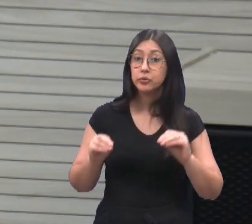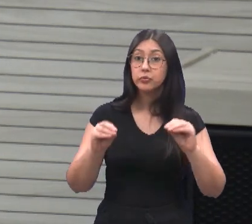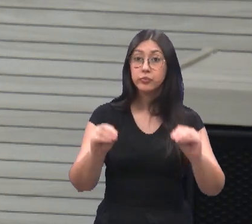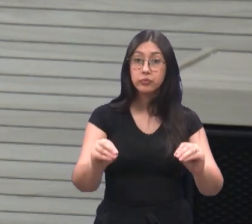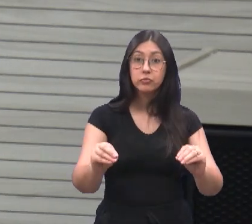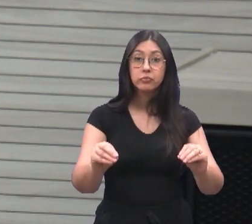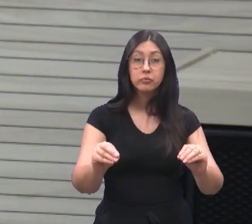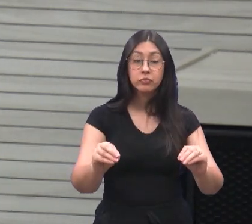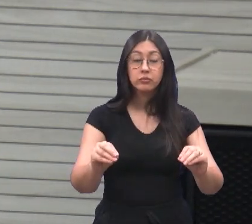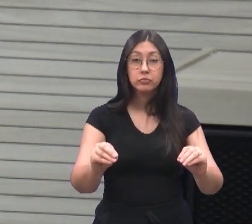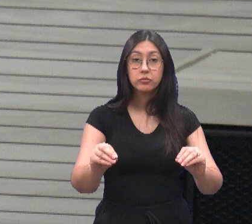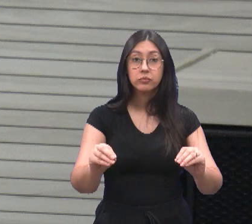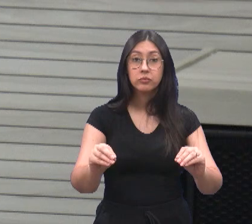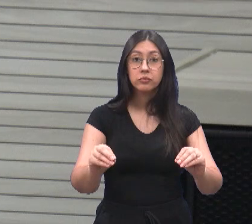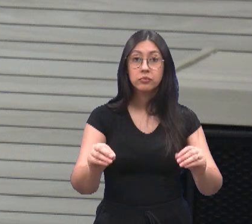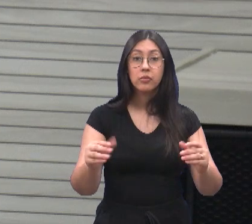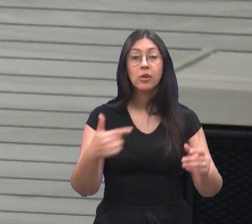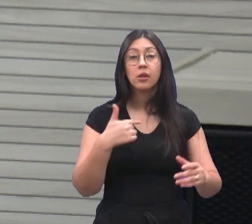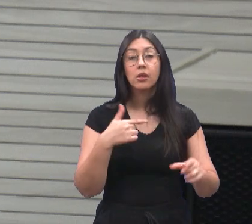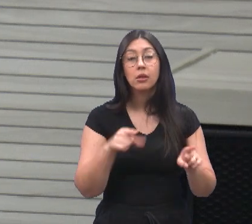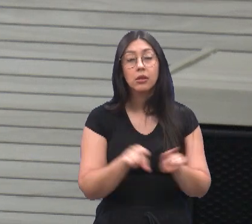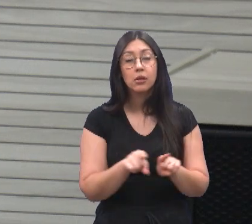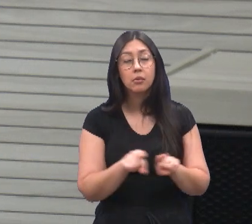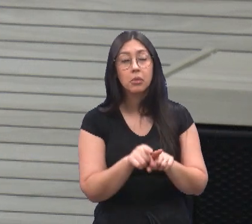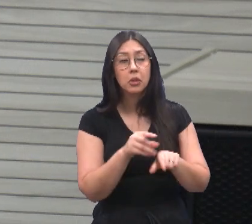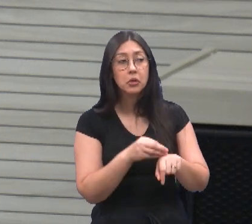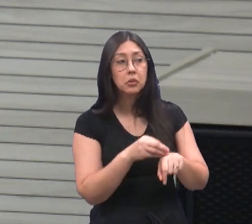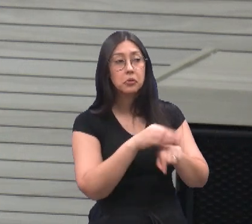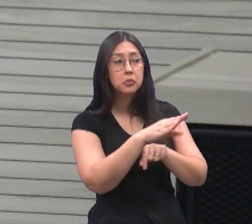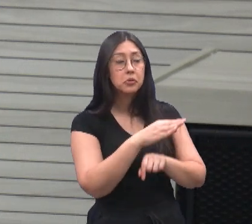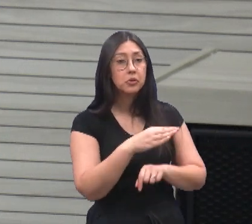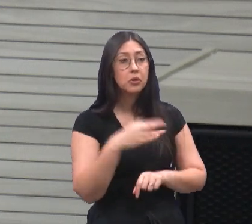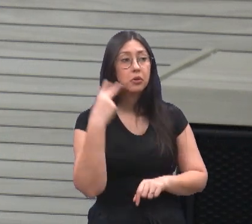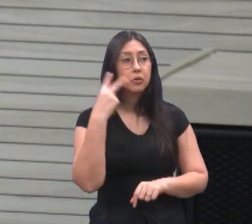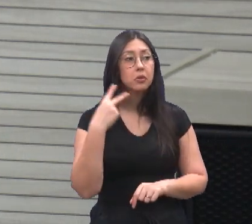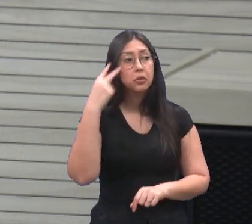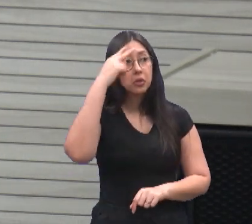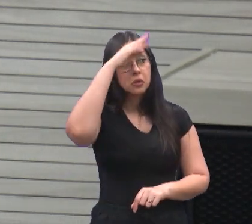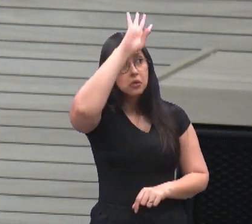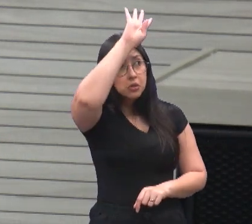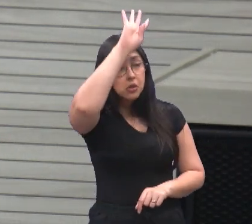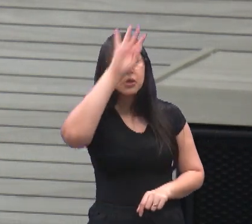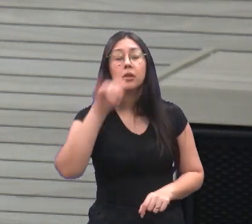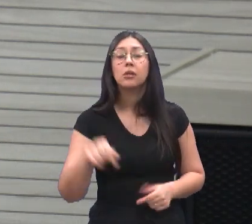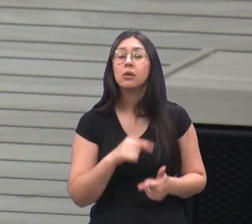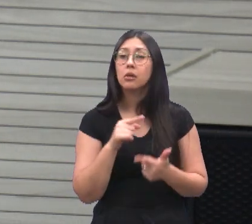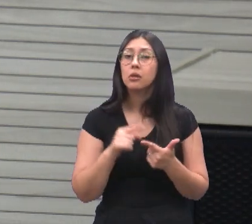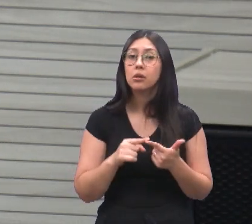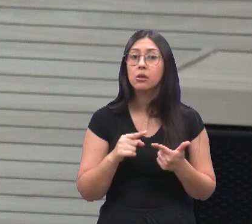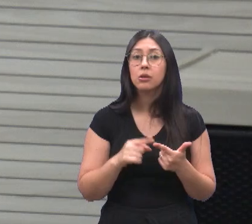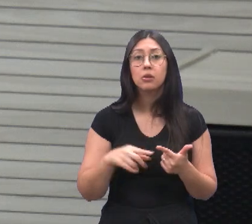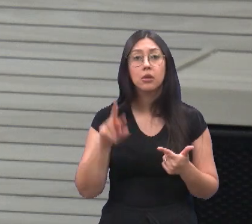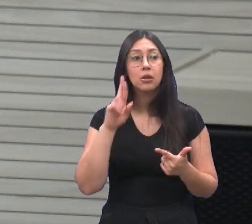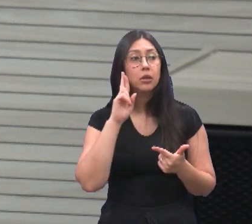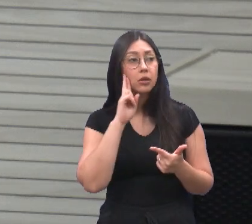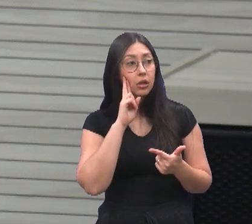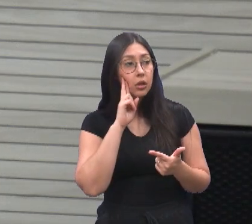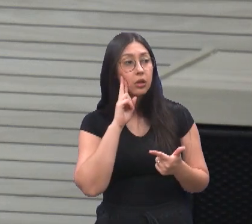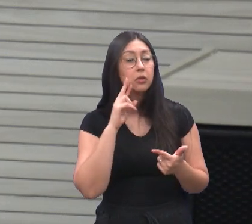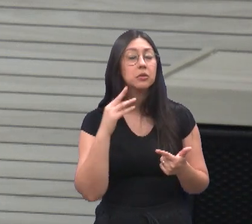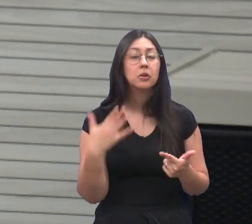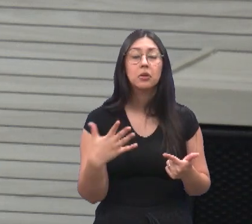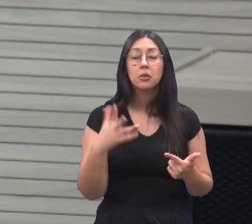projeto, também da sugestão do vereador Anderson Sena, do vereador Renato Santiago, de que a